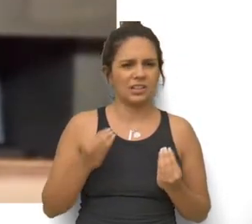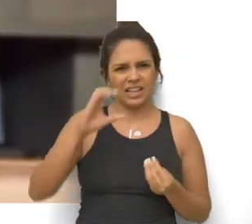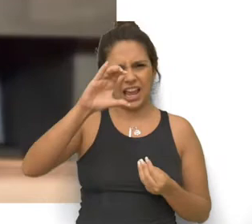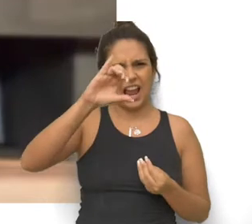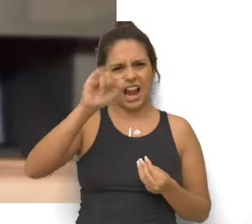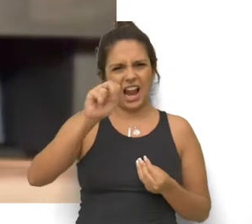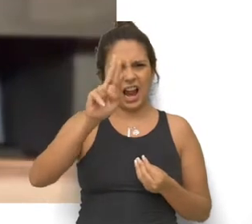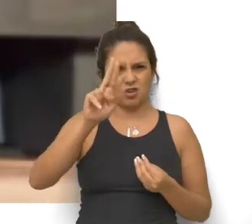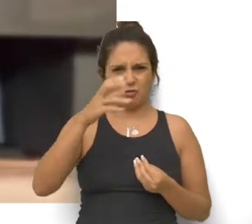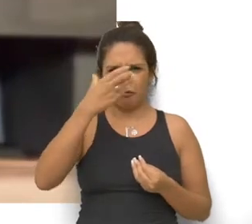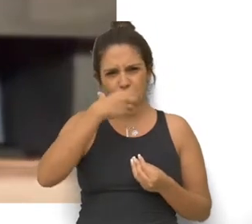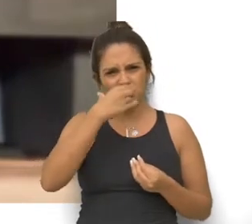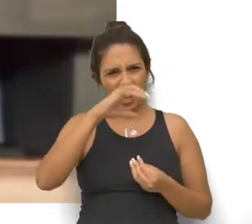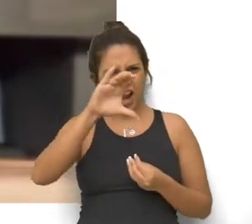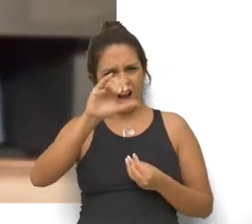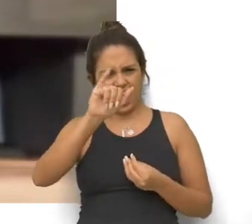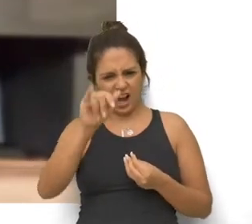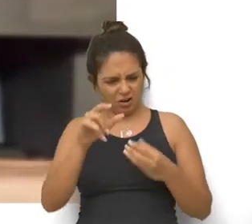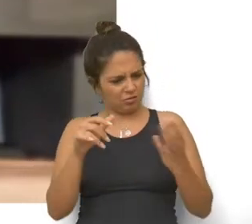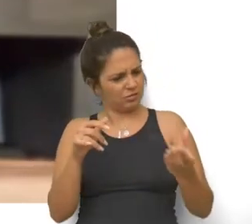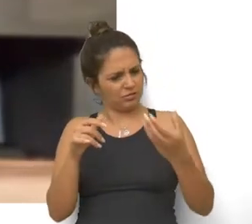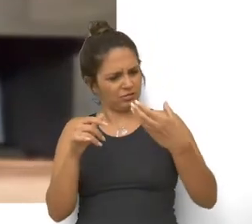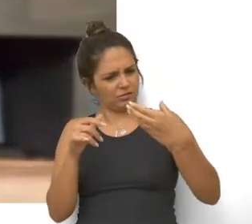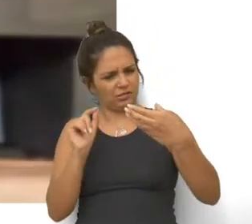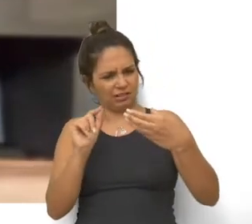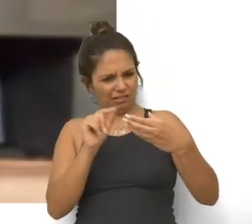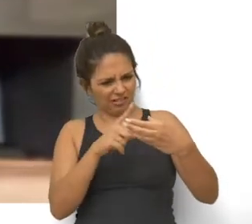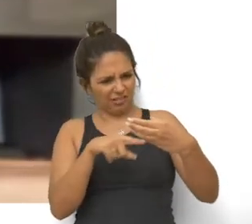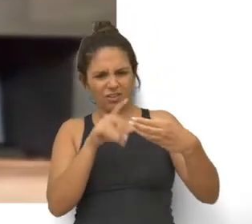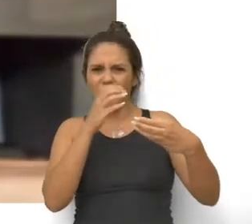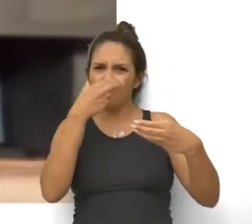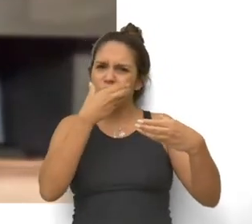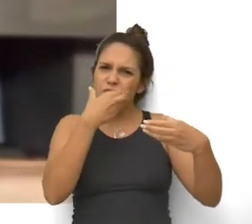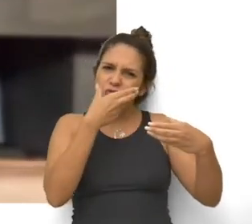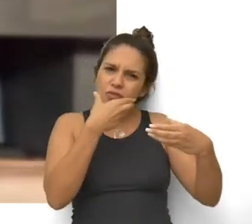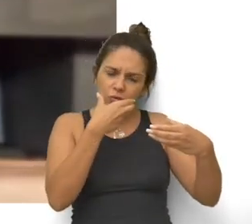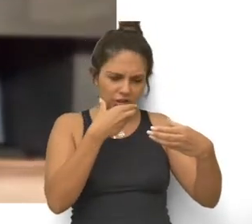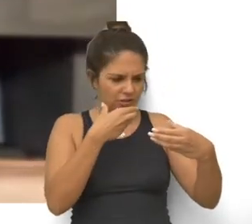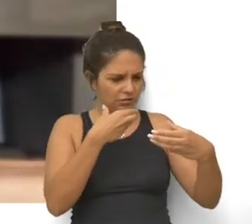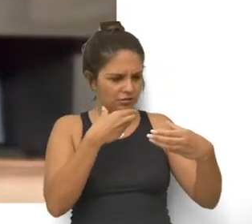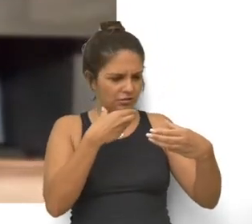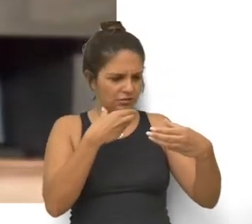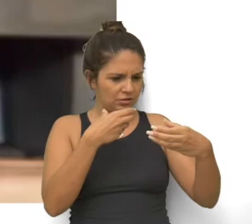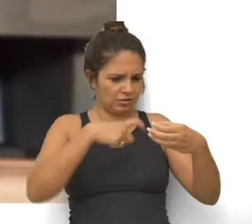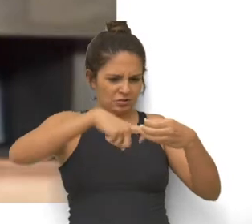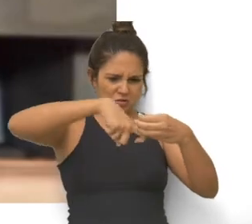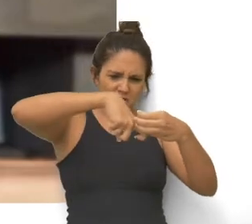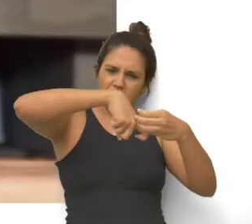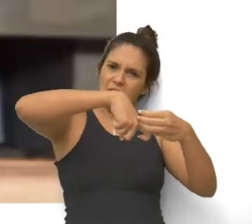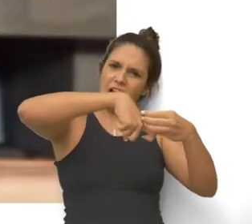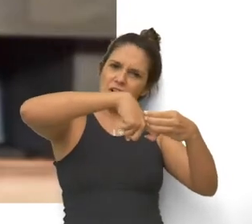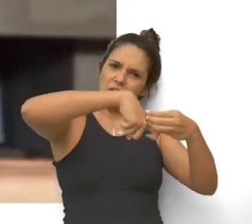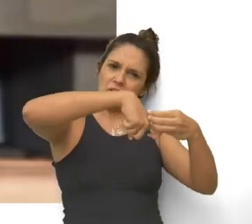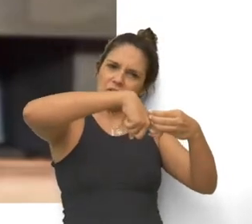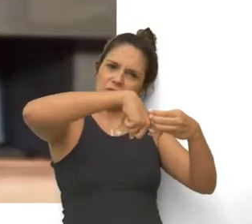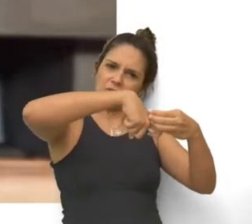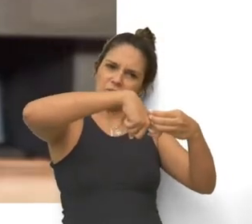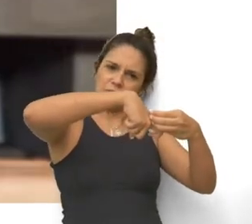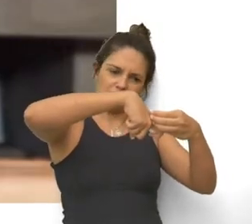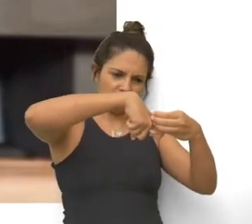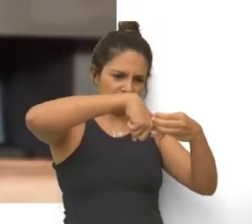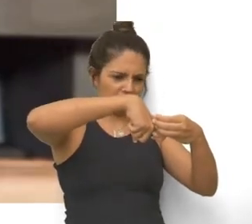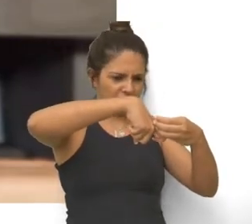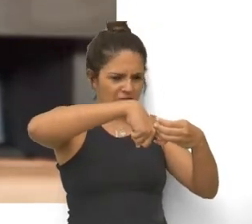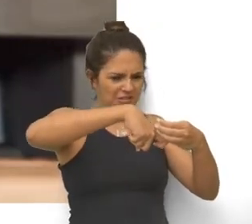Caju? O quê? Uma fruta que tem o caroço do lado de